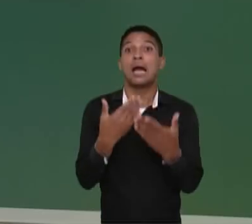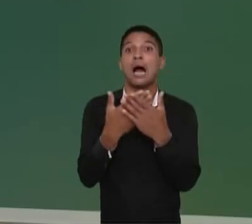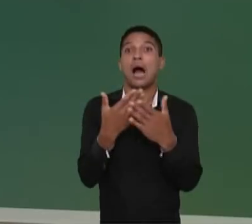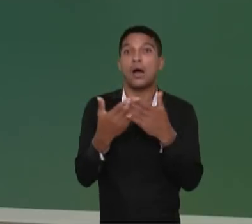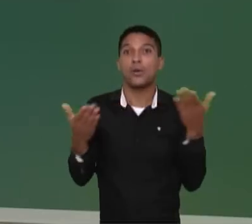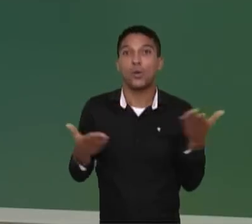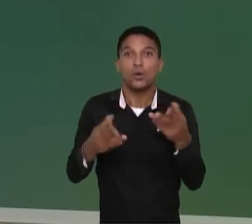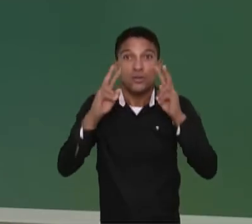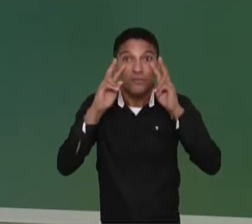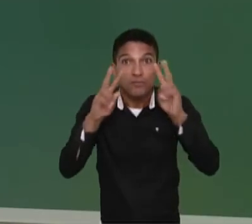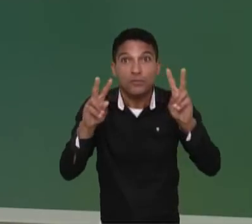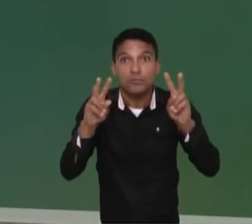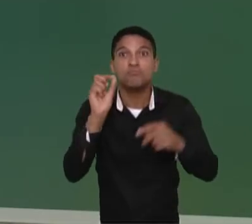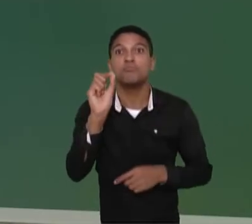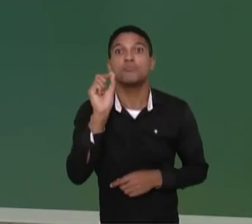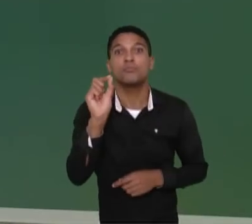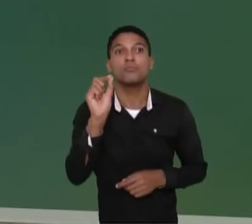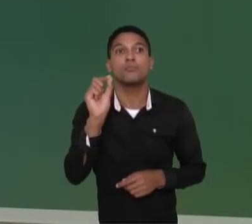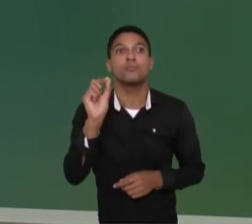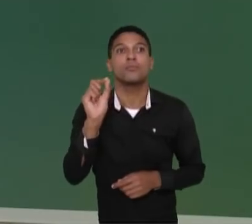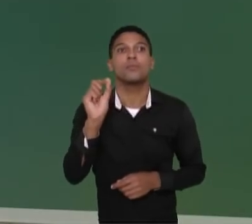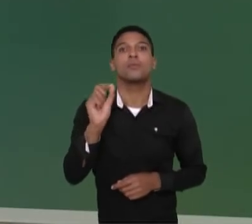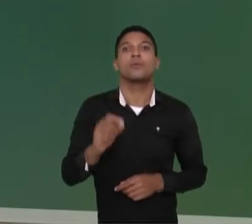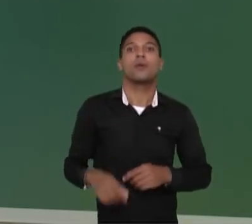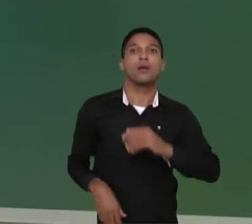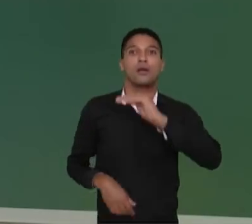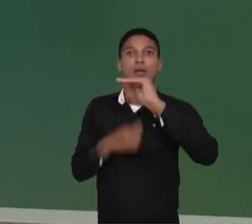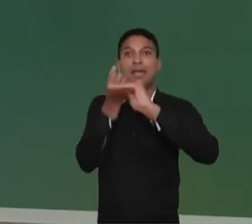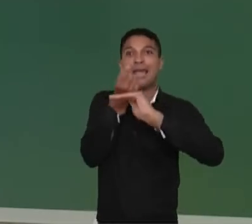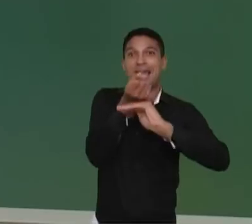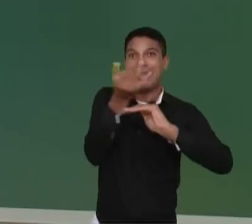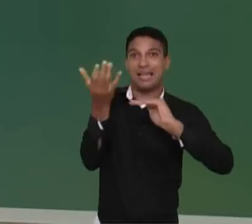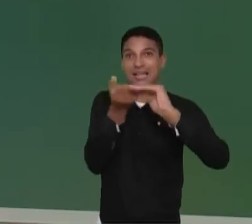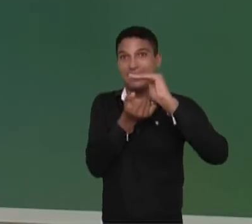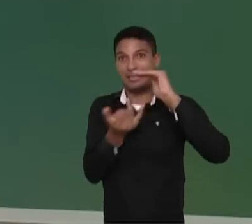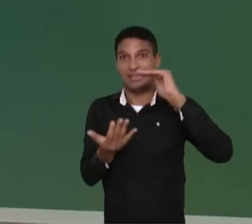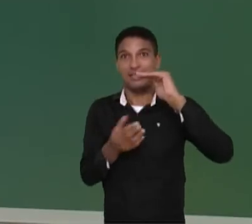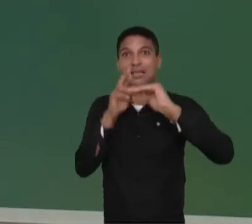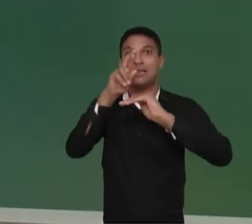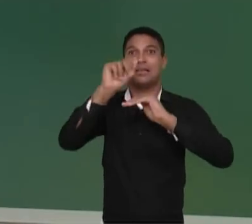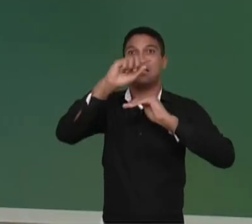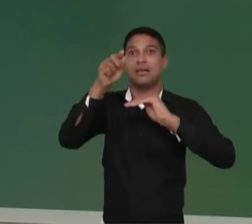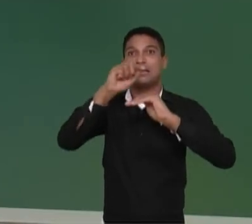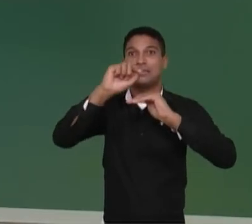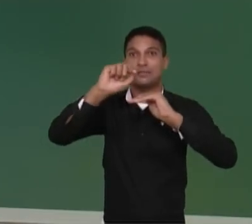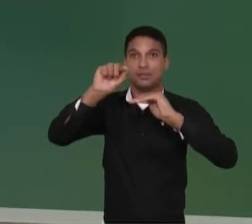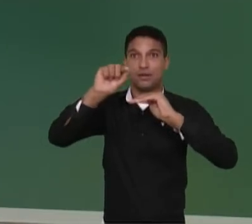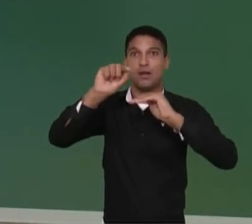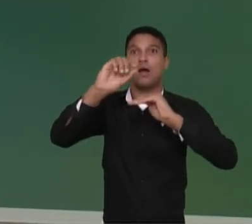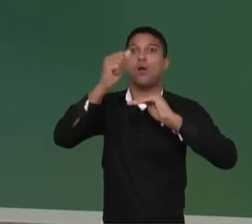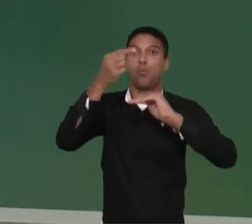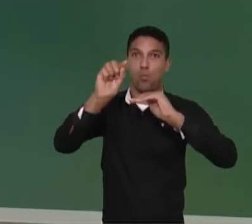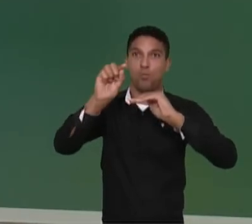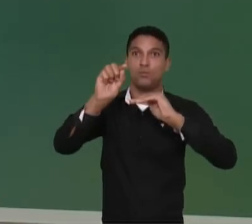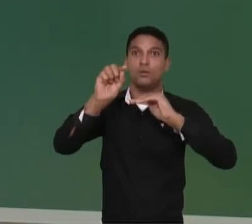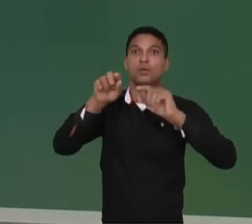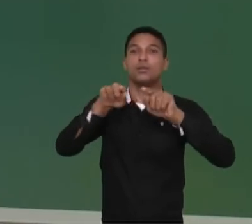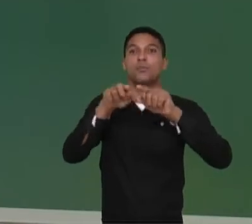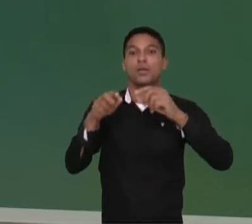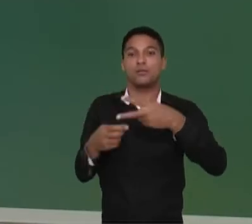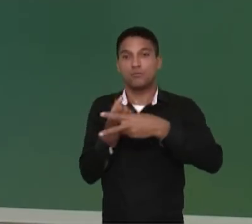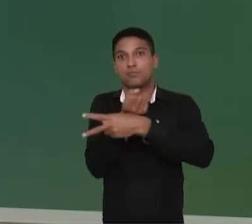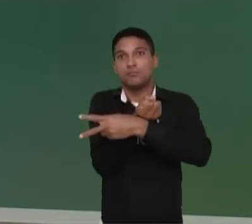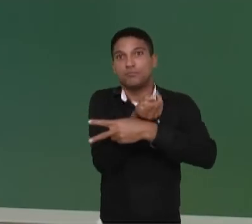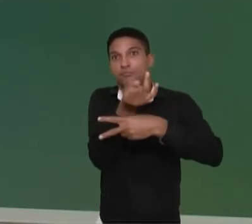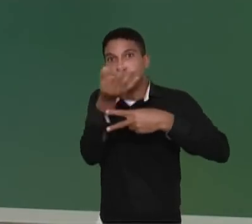nós vimos? Razão e proporção, certo? Na próxima aula, iremos retomar